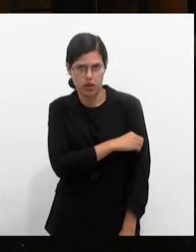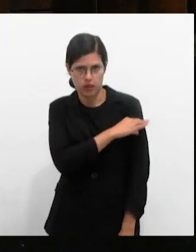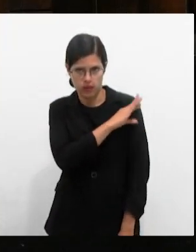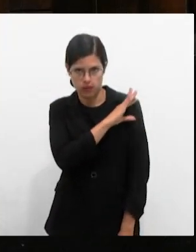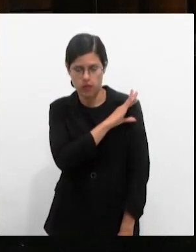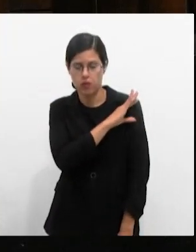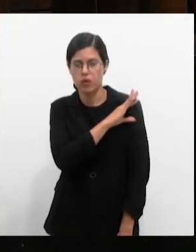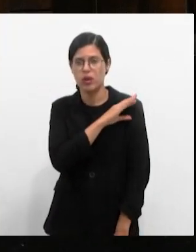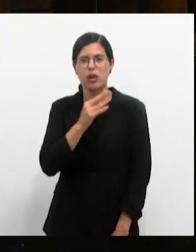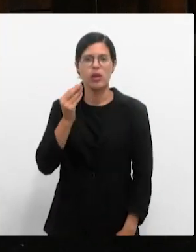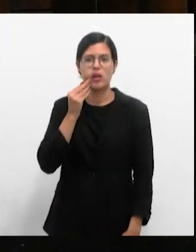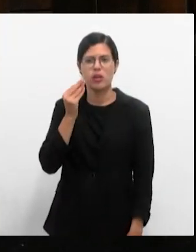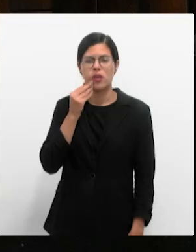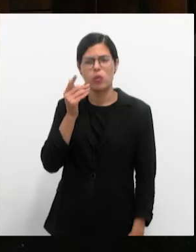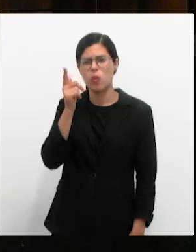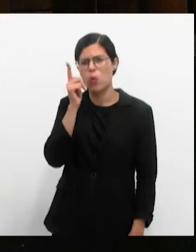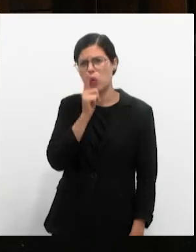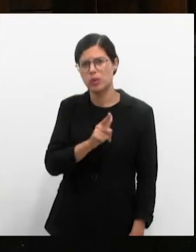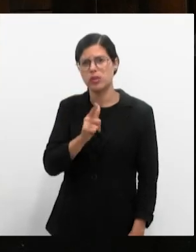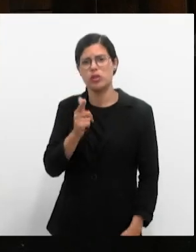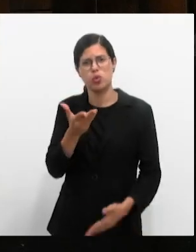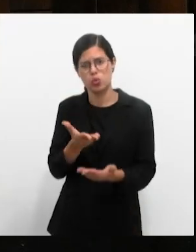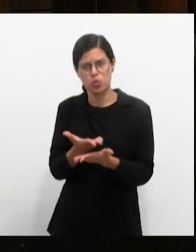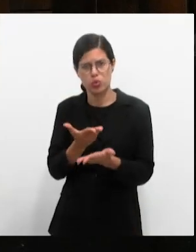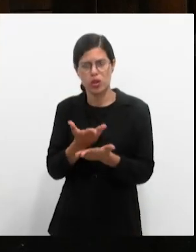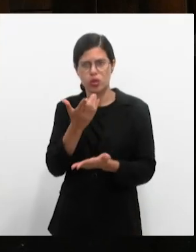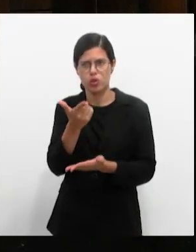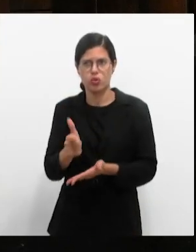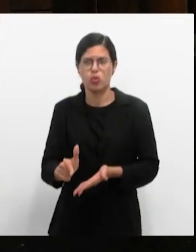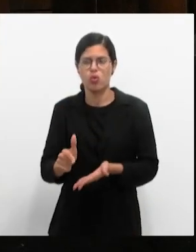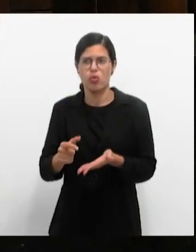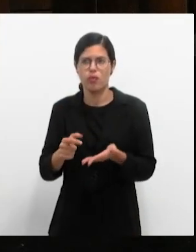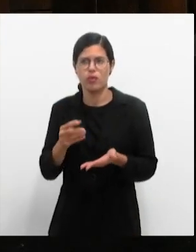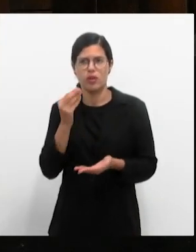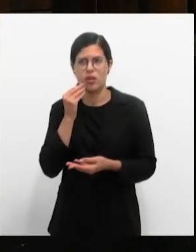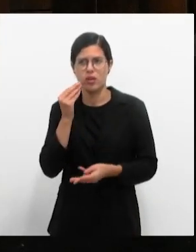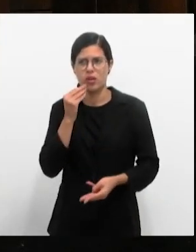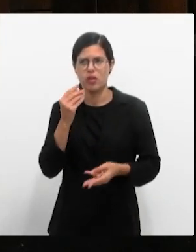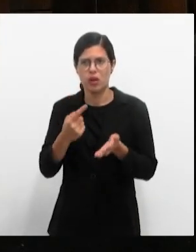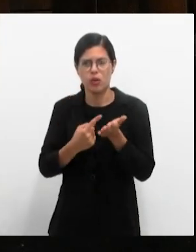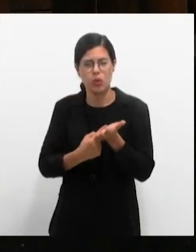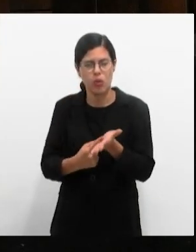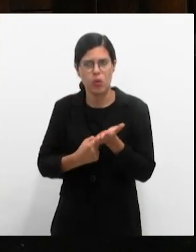e buscam uma nova chance, muitas das vezes combinando